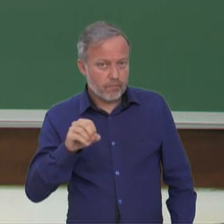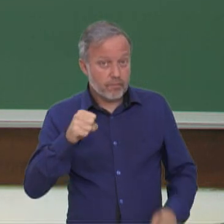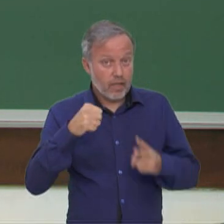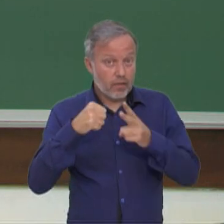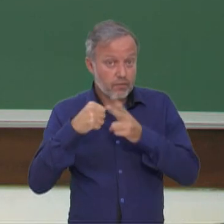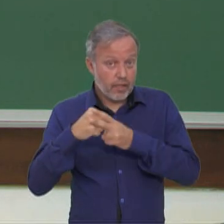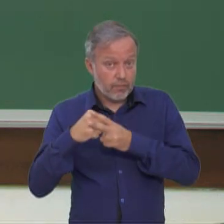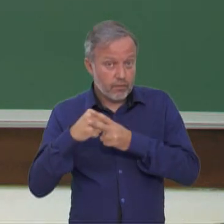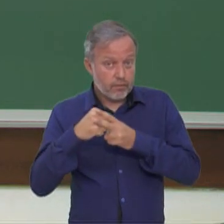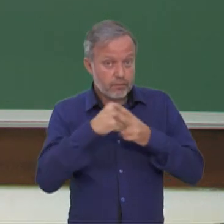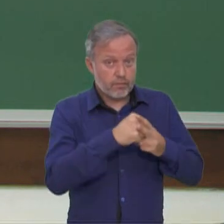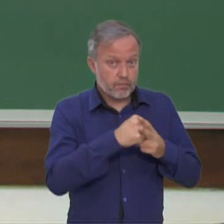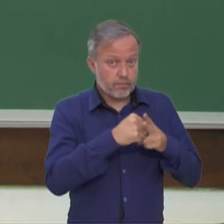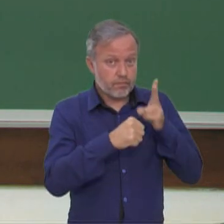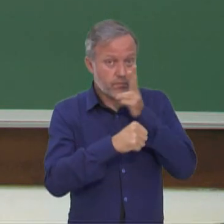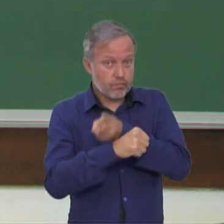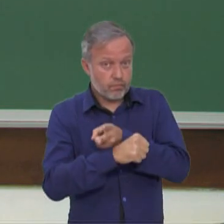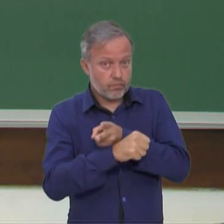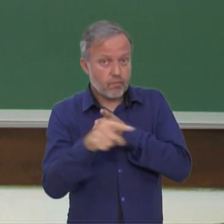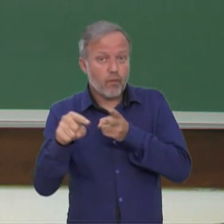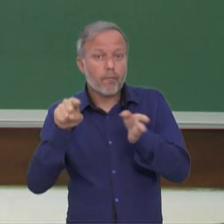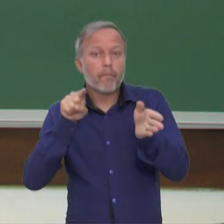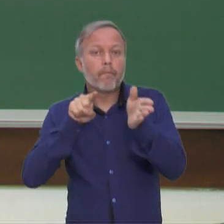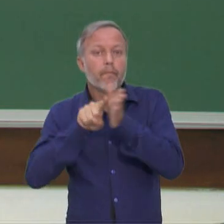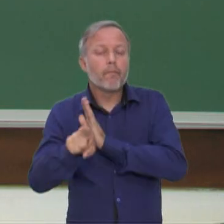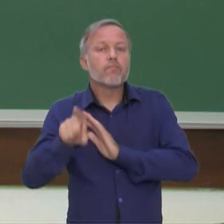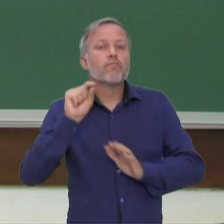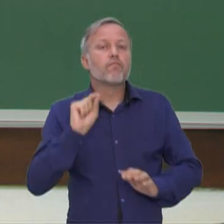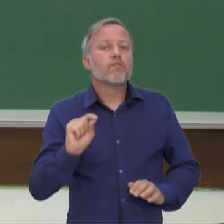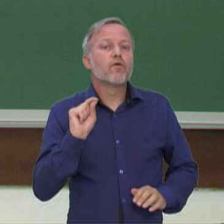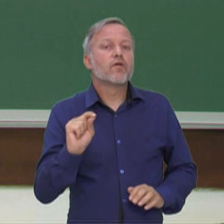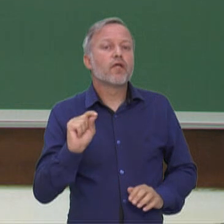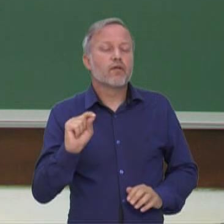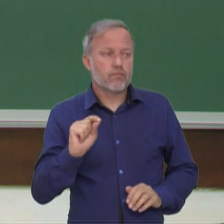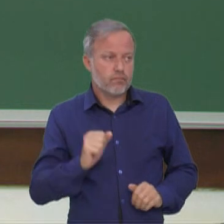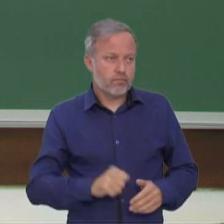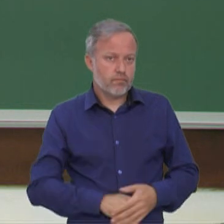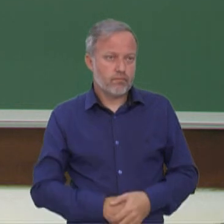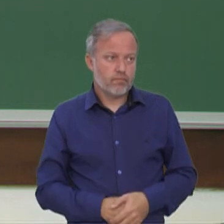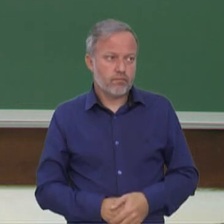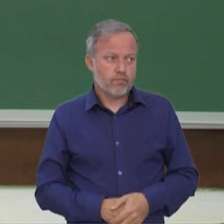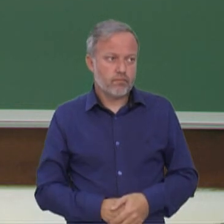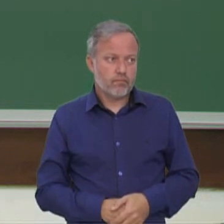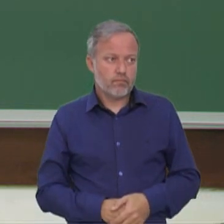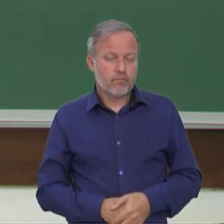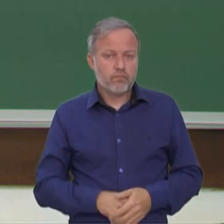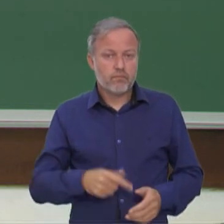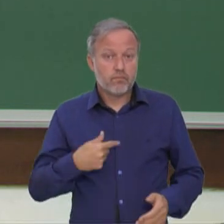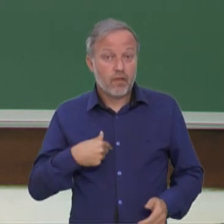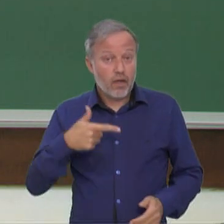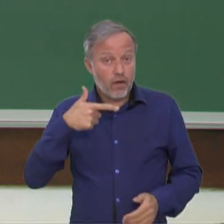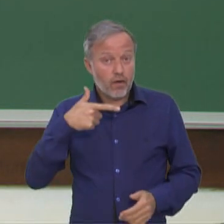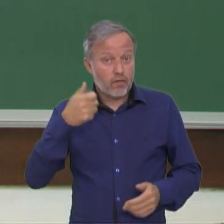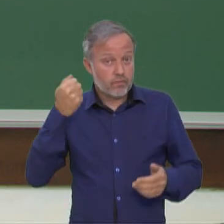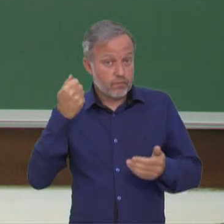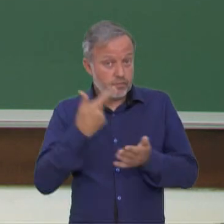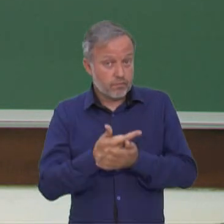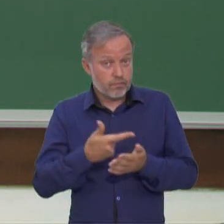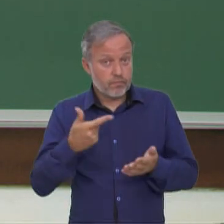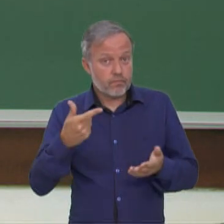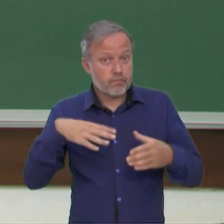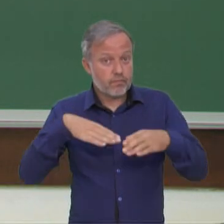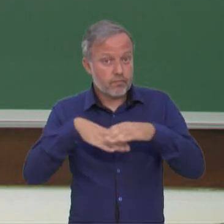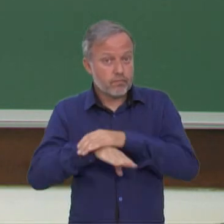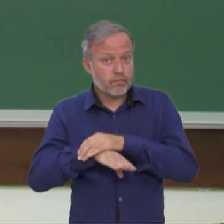uma dica, é aquele que eu posso perguntar o que para o verbo, né? Eu comprei um tênis novo hoje.